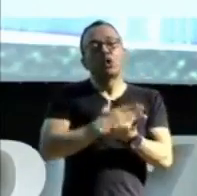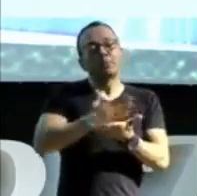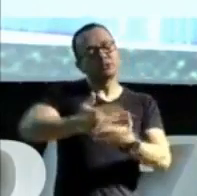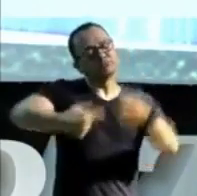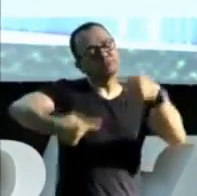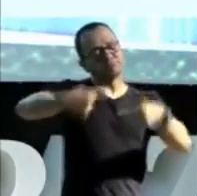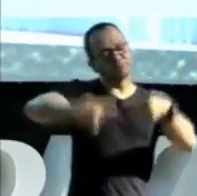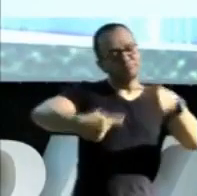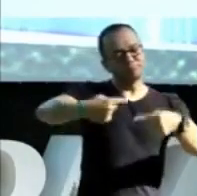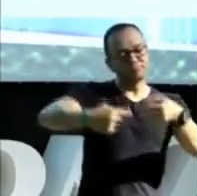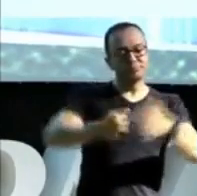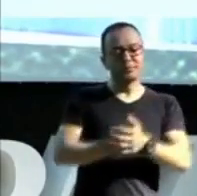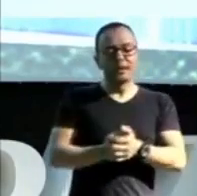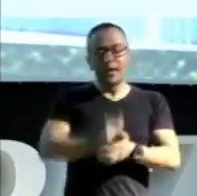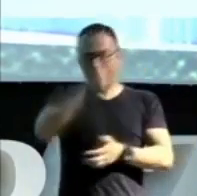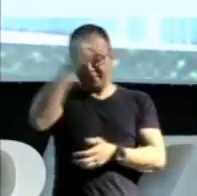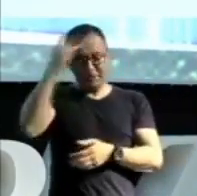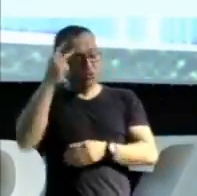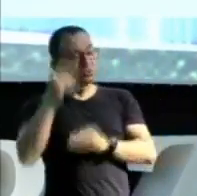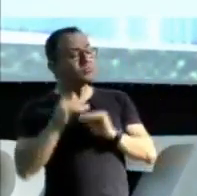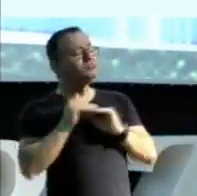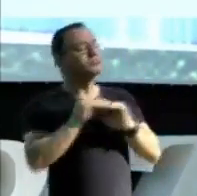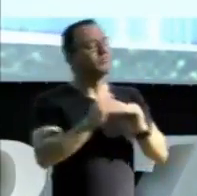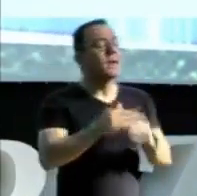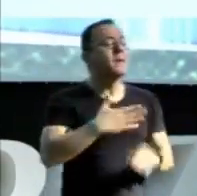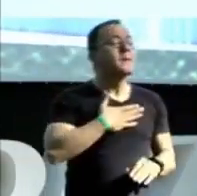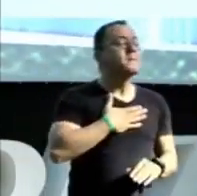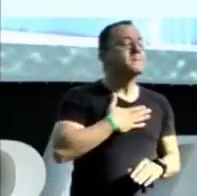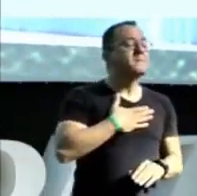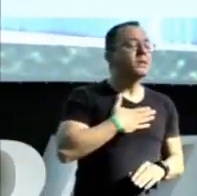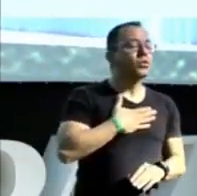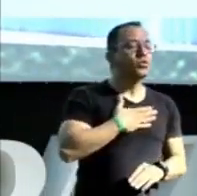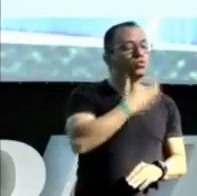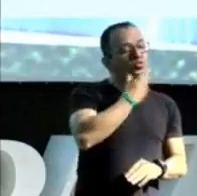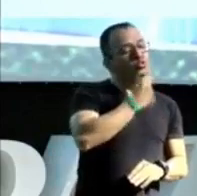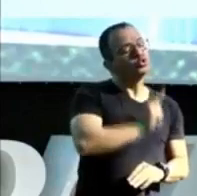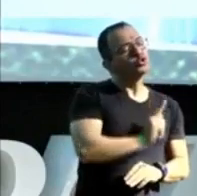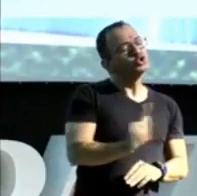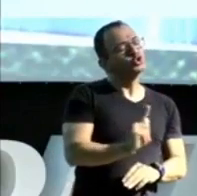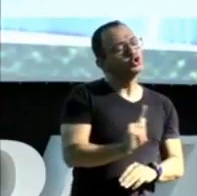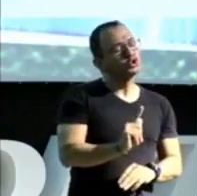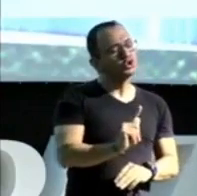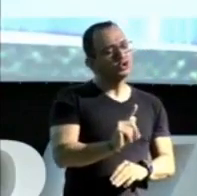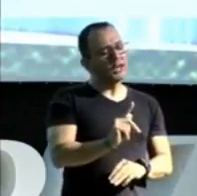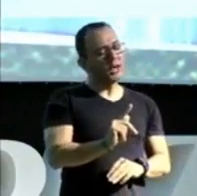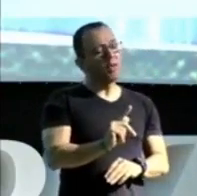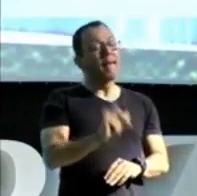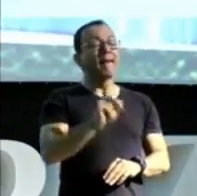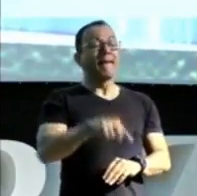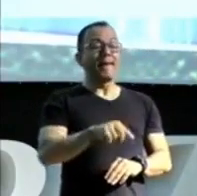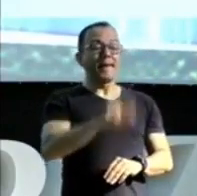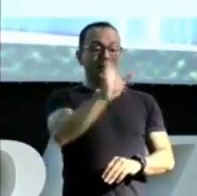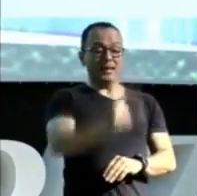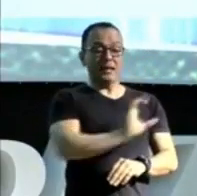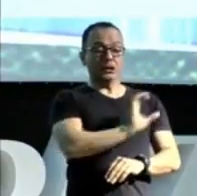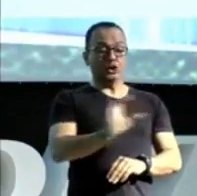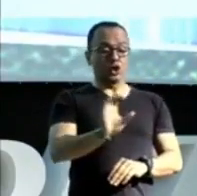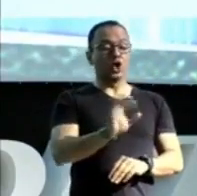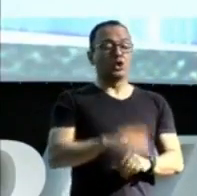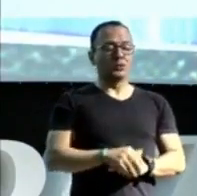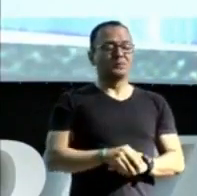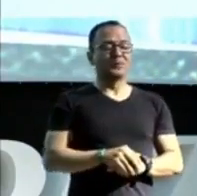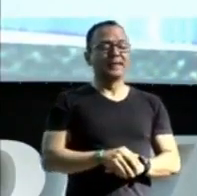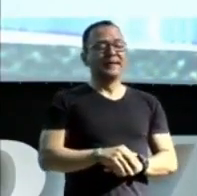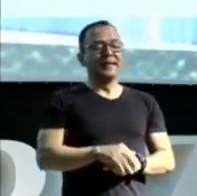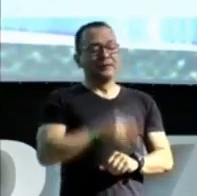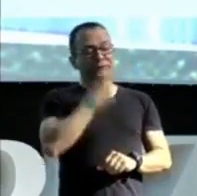e a pessoa me disse: olha, o meu genro disse, católica, ministra da Eucaristia, o meu genro disse, se eu viesse falar com